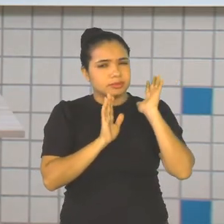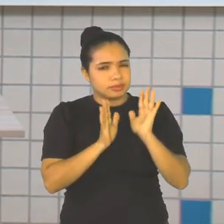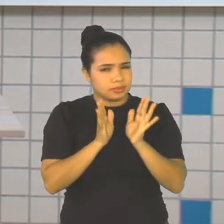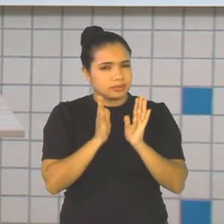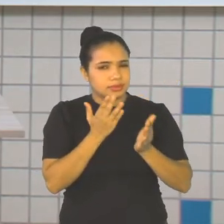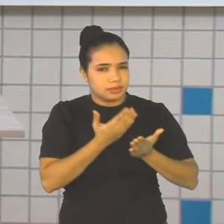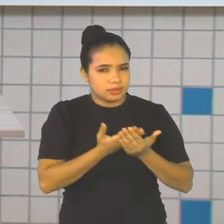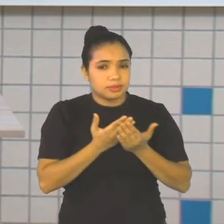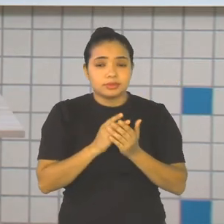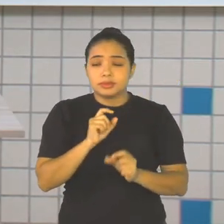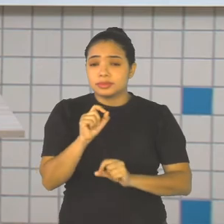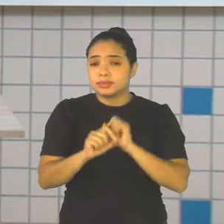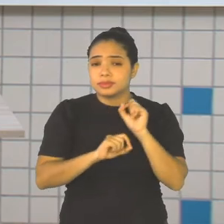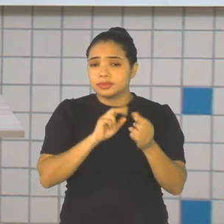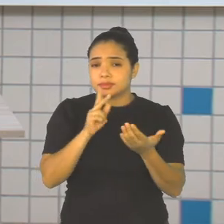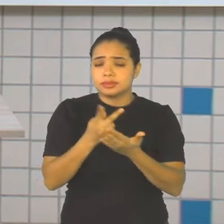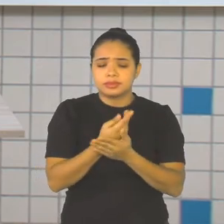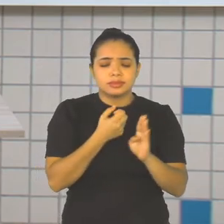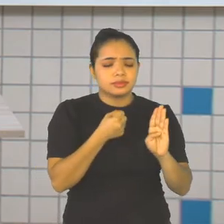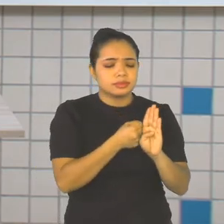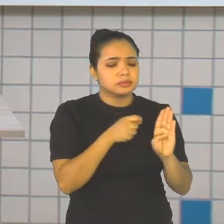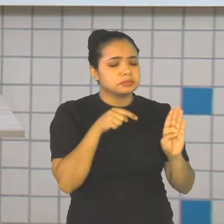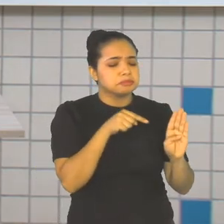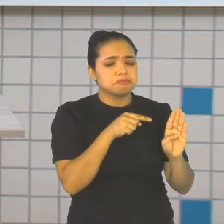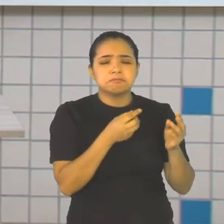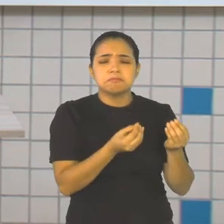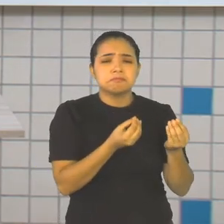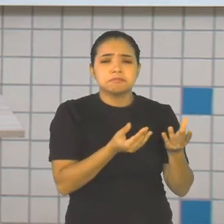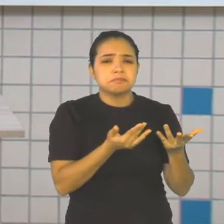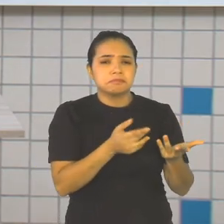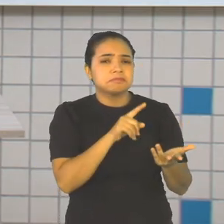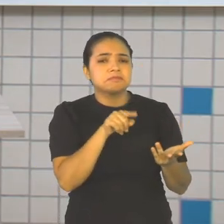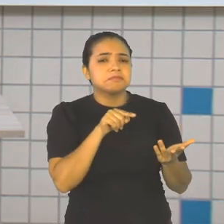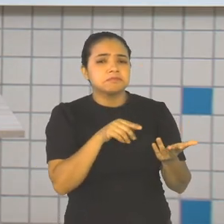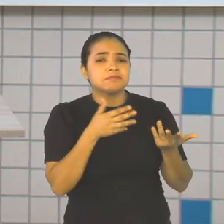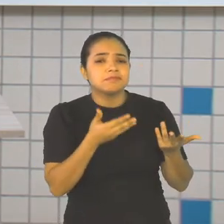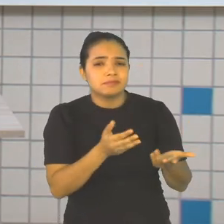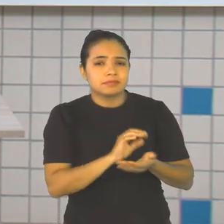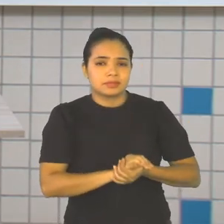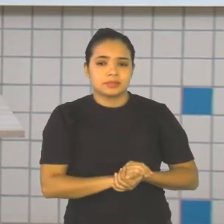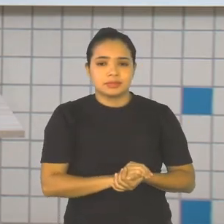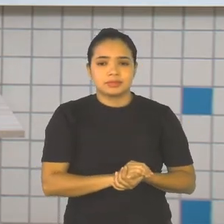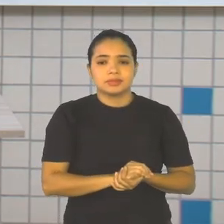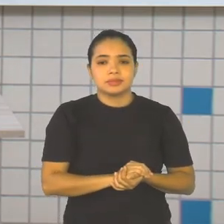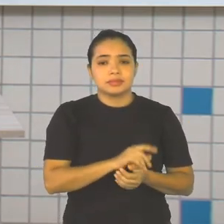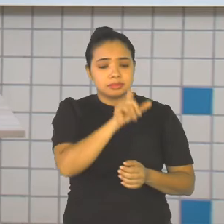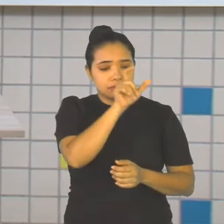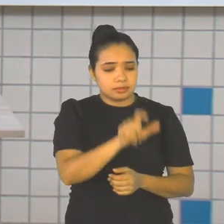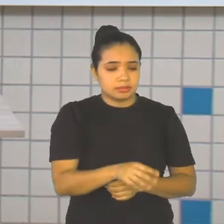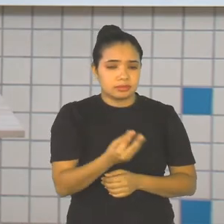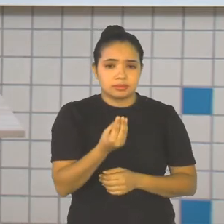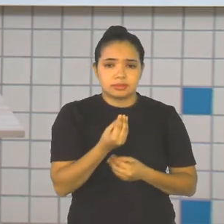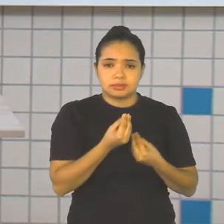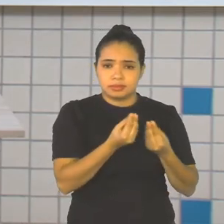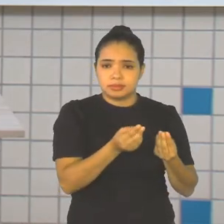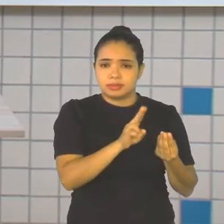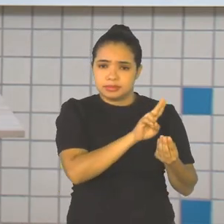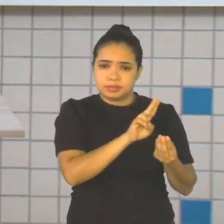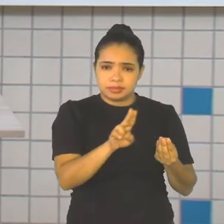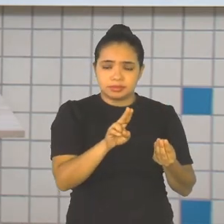acontece? Substantivo é usado para quê? Para a gente denominar um ser, uma coisa